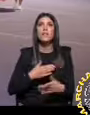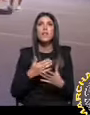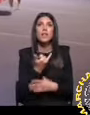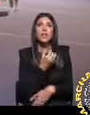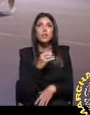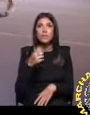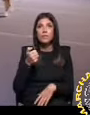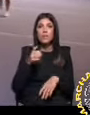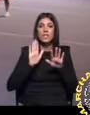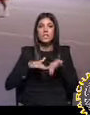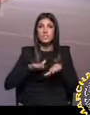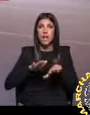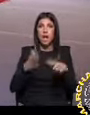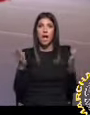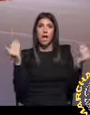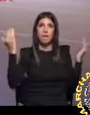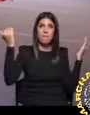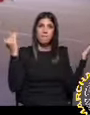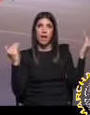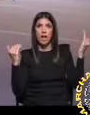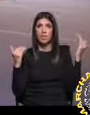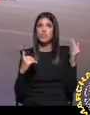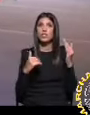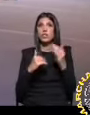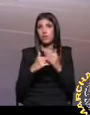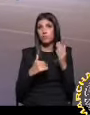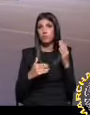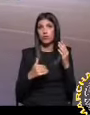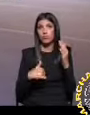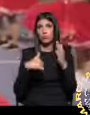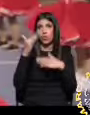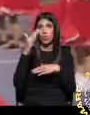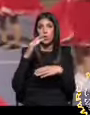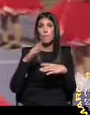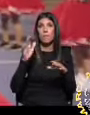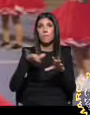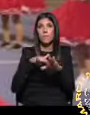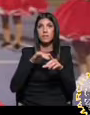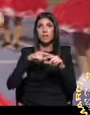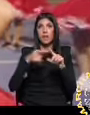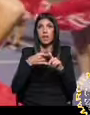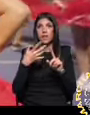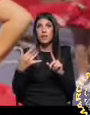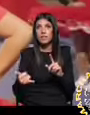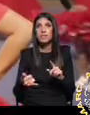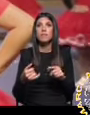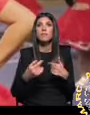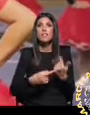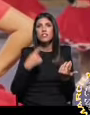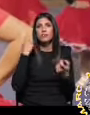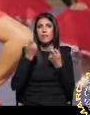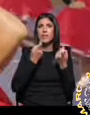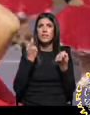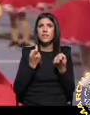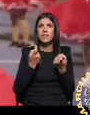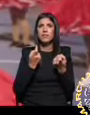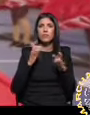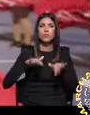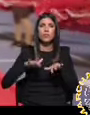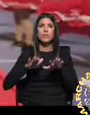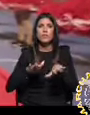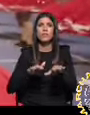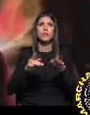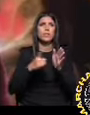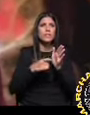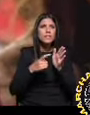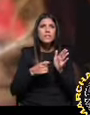ficado apurada para entrar nas marchas do ano seguinte, e achámos muito injusto e sentíamos muita falta de marchar, e os marchantes queriam